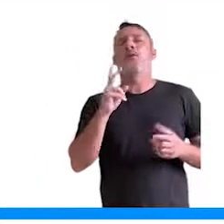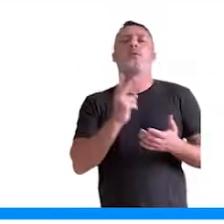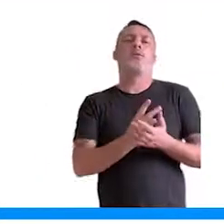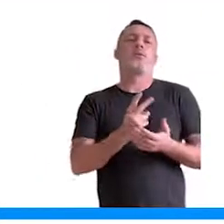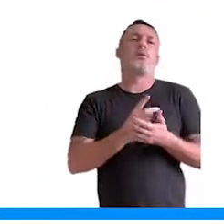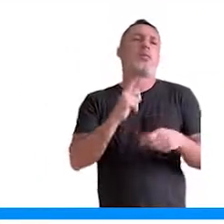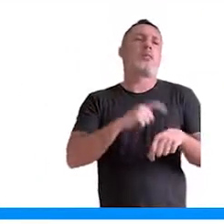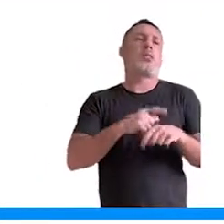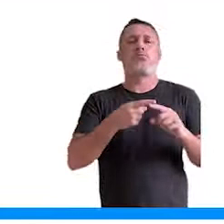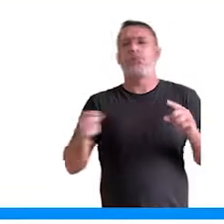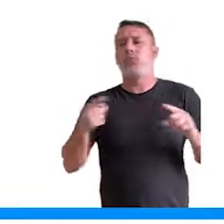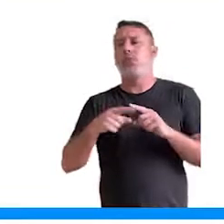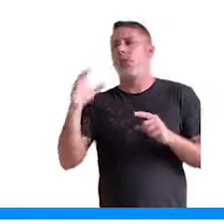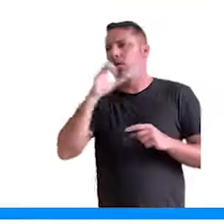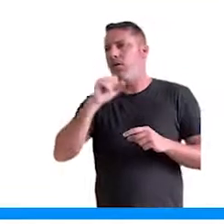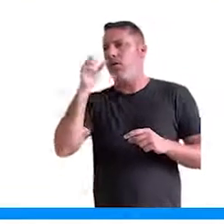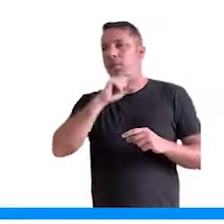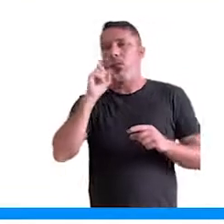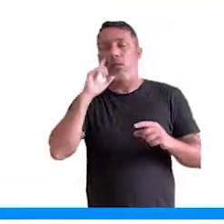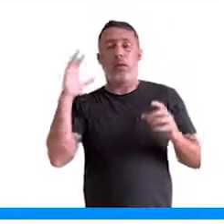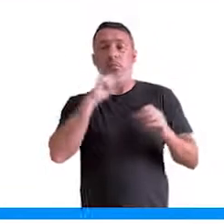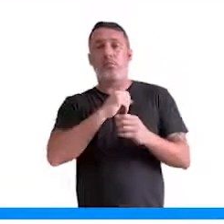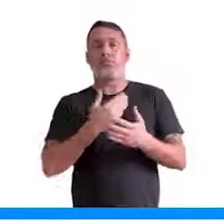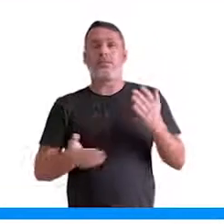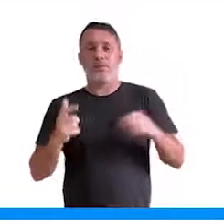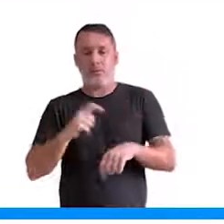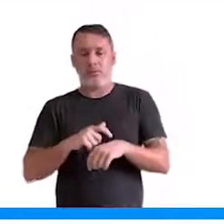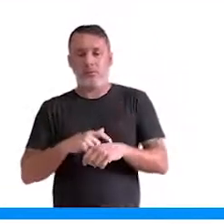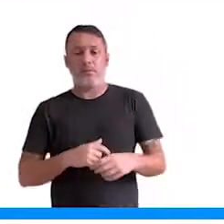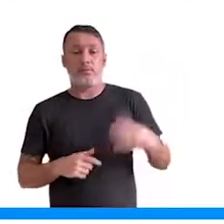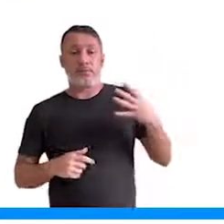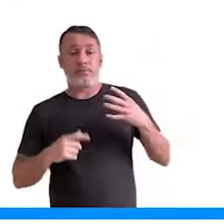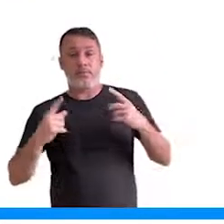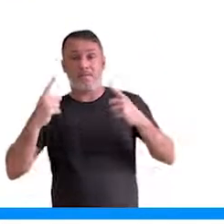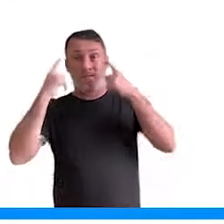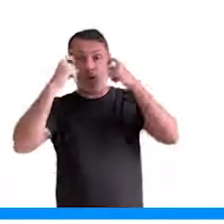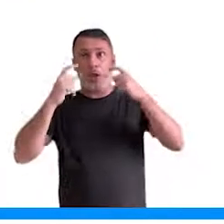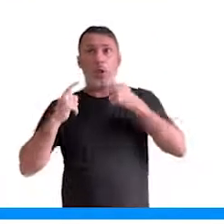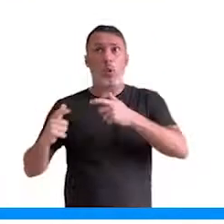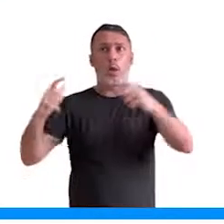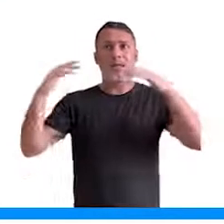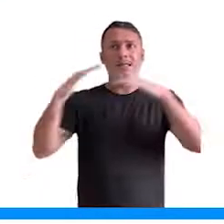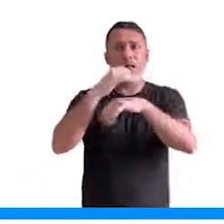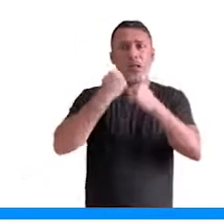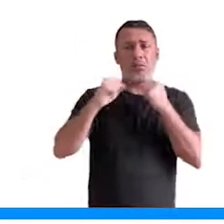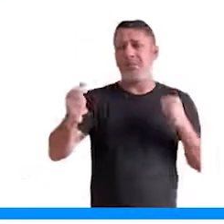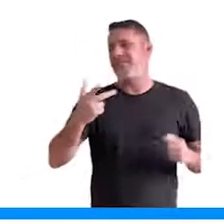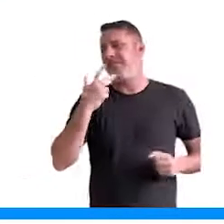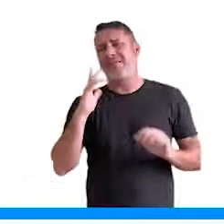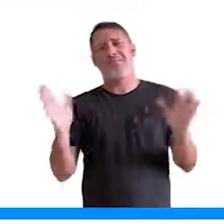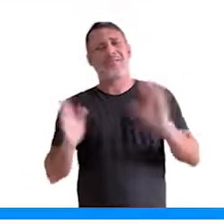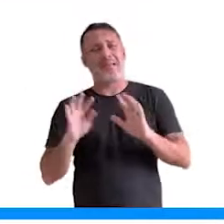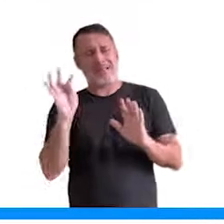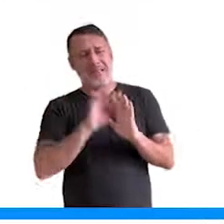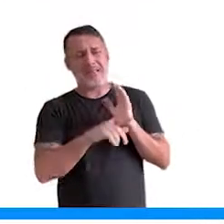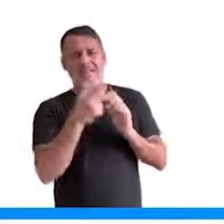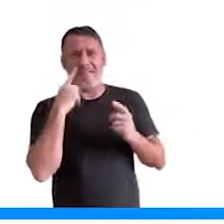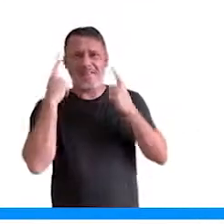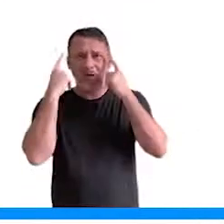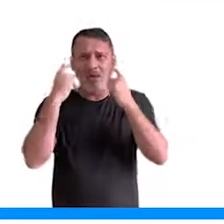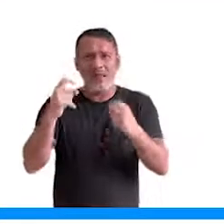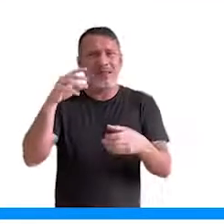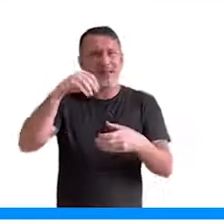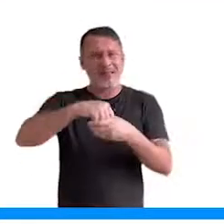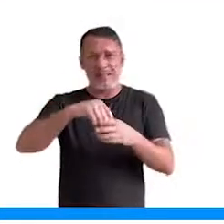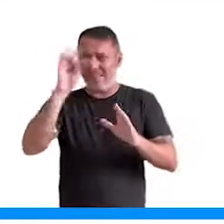o tempo passa rápido, que ela nem vê, né? Que estão roubando o tempo dela. Violência nos grandes centros urbanos? Não fala nada